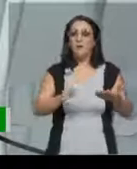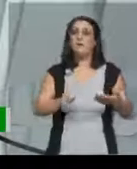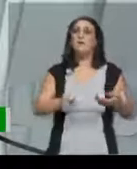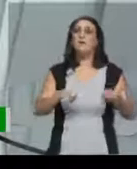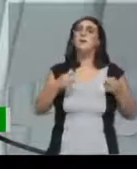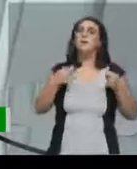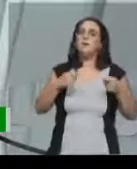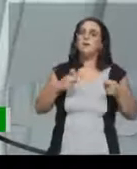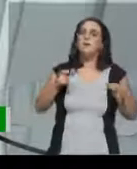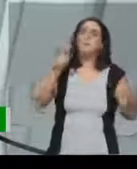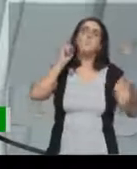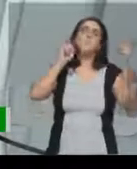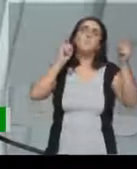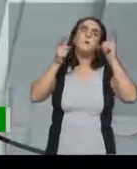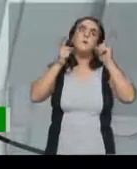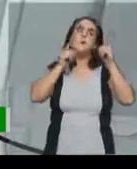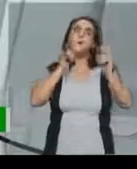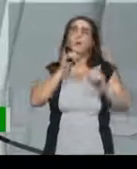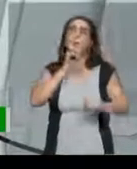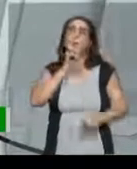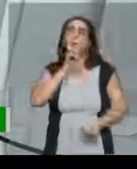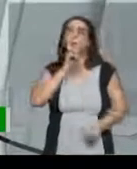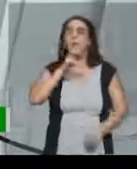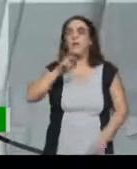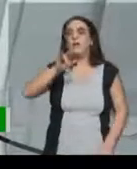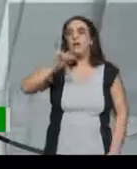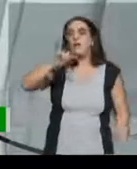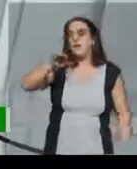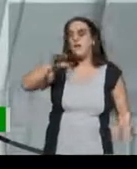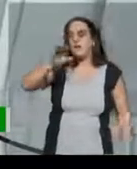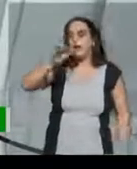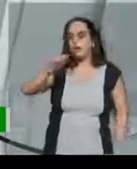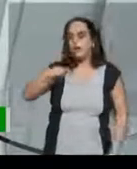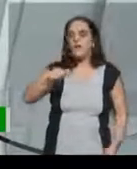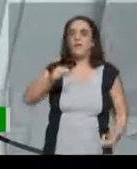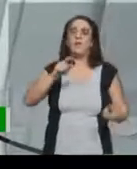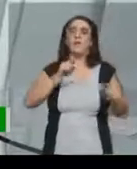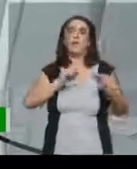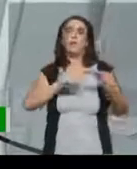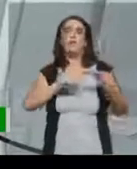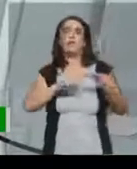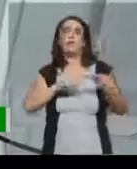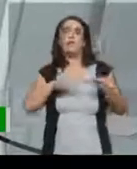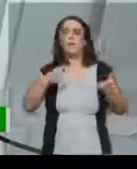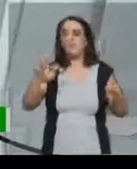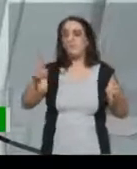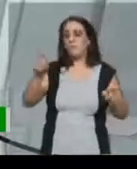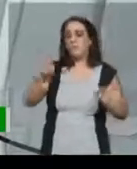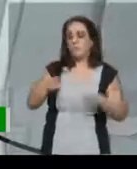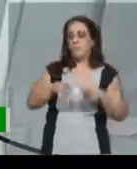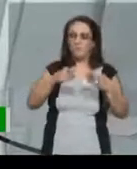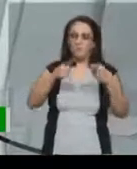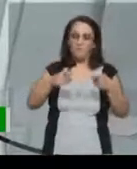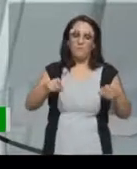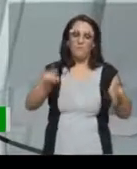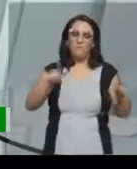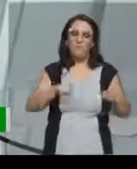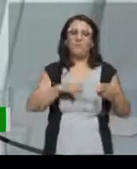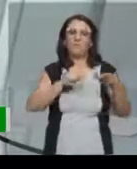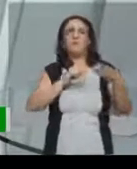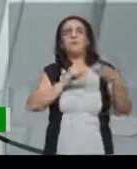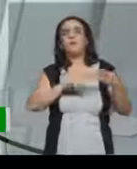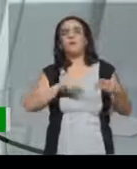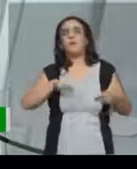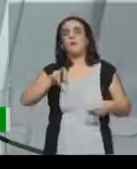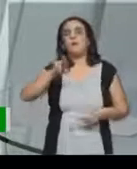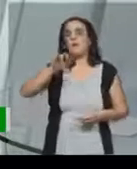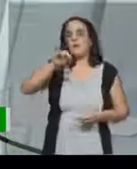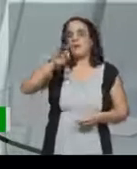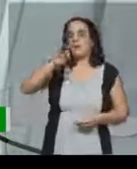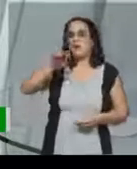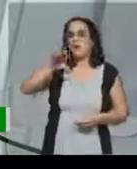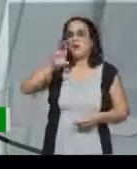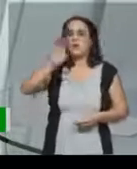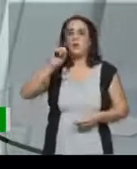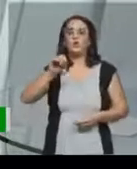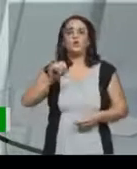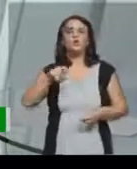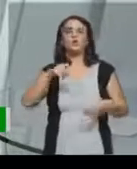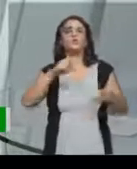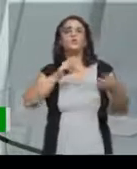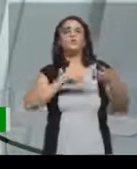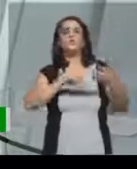gente? Mas todo poema tem esse ritmo, essa musicalidade, tem as figuras de linguagem, porque eu quero